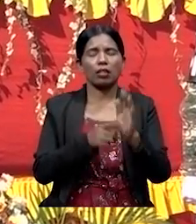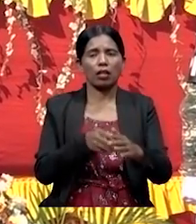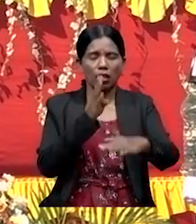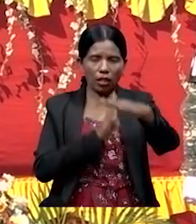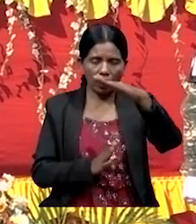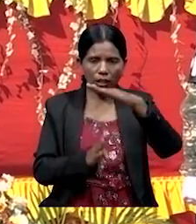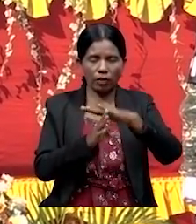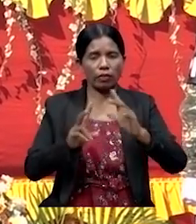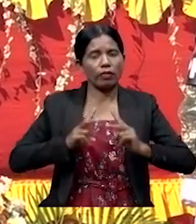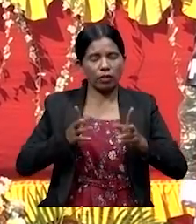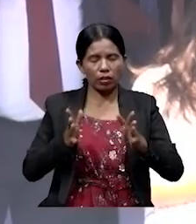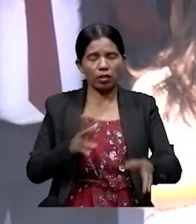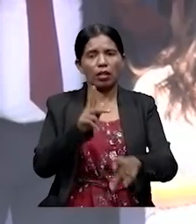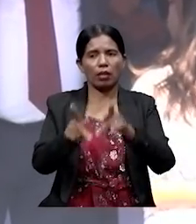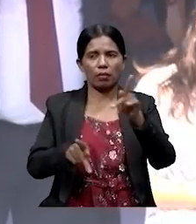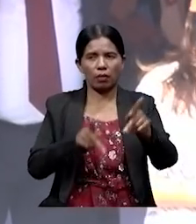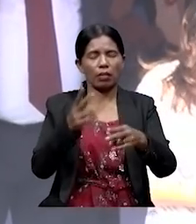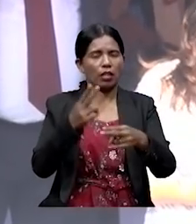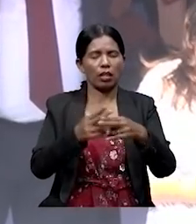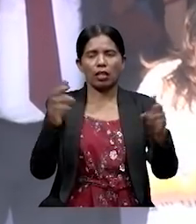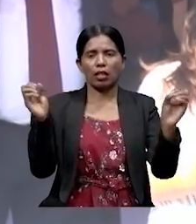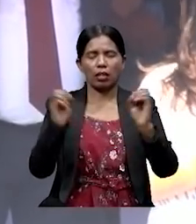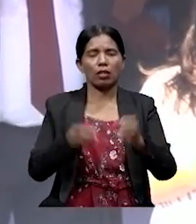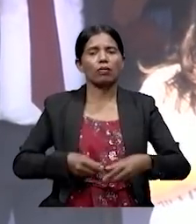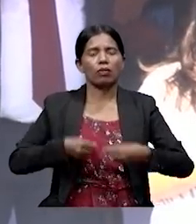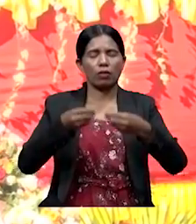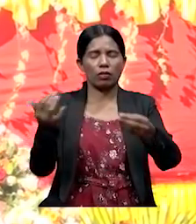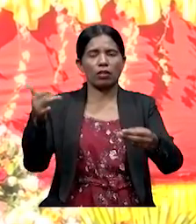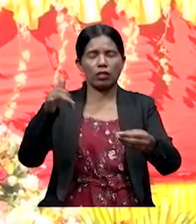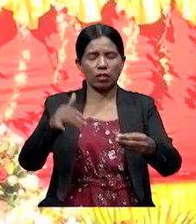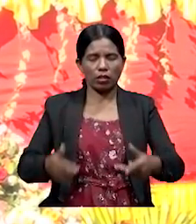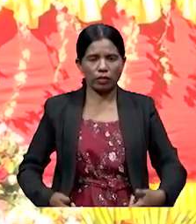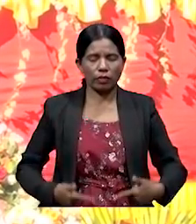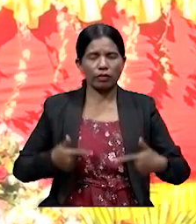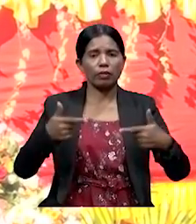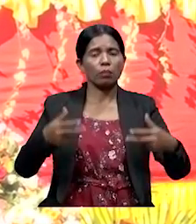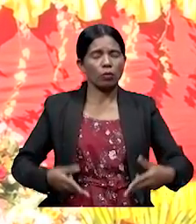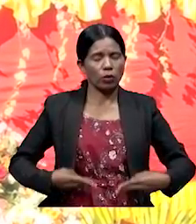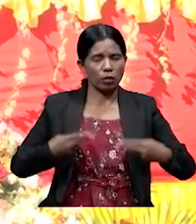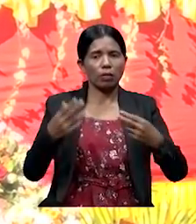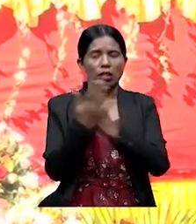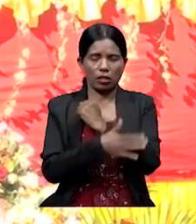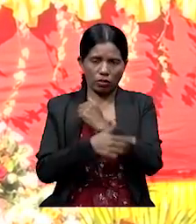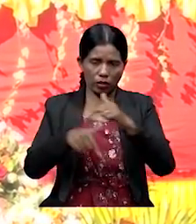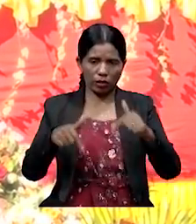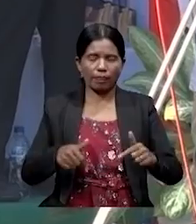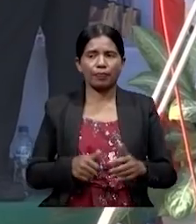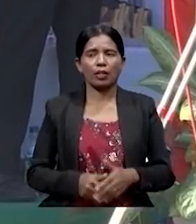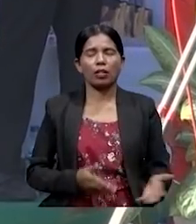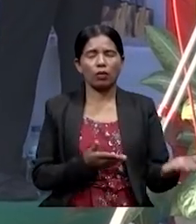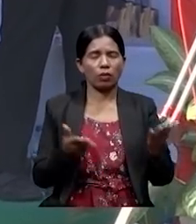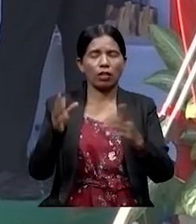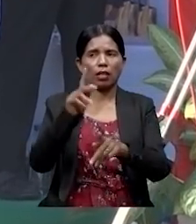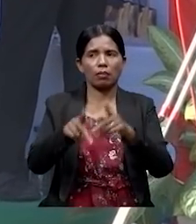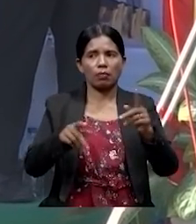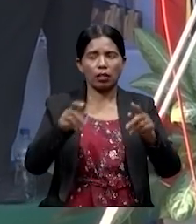Herói Sira, Noba Povo nebe naran laiha, nebe foona sira nye vida baraida, né? Chefe Estado foong ne lori povo Timor-Leste